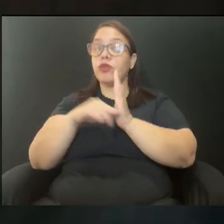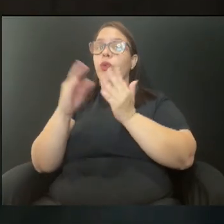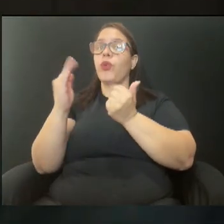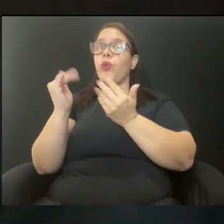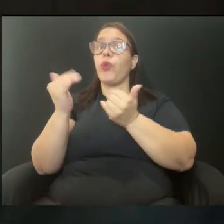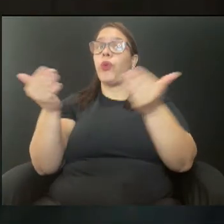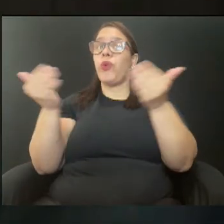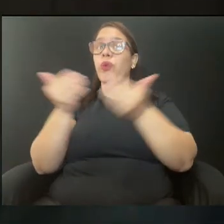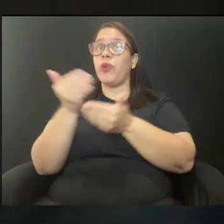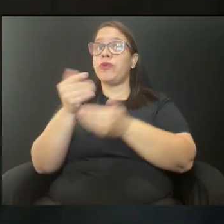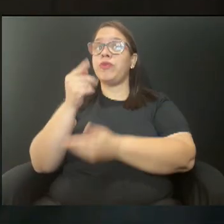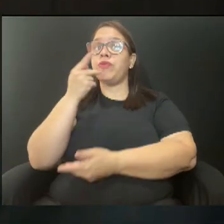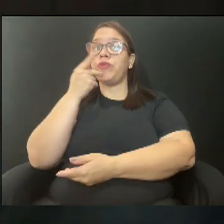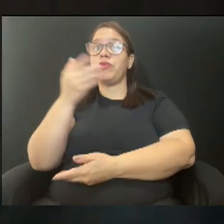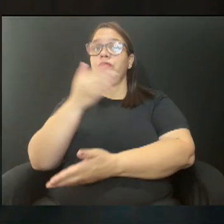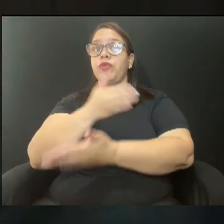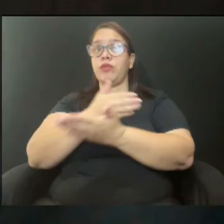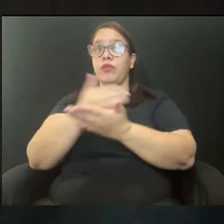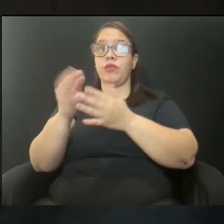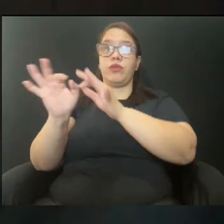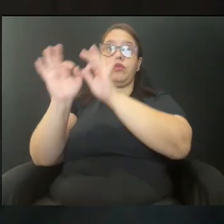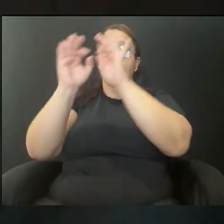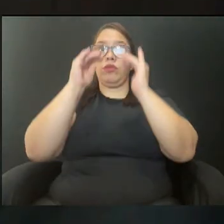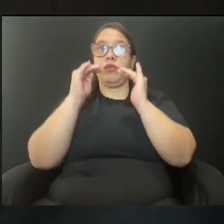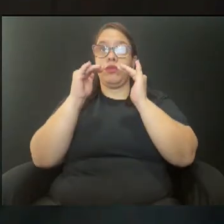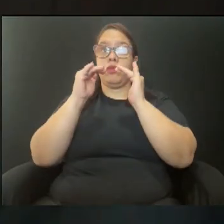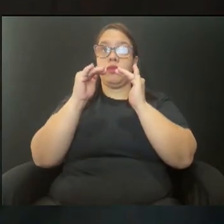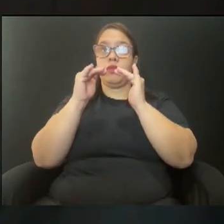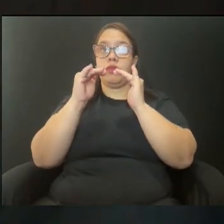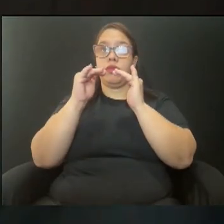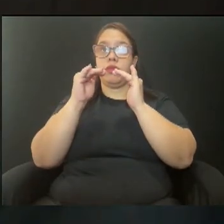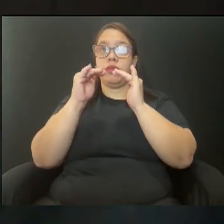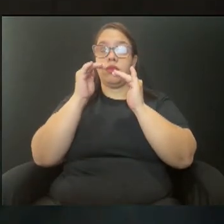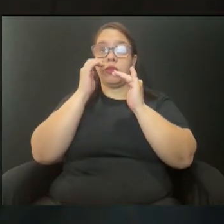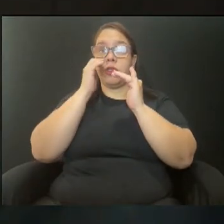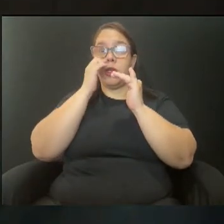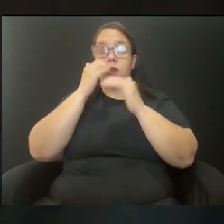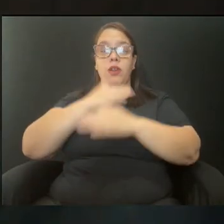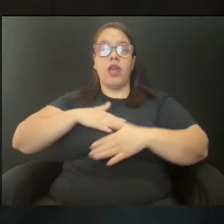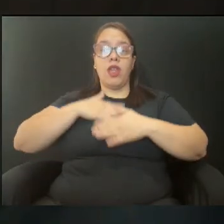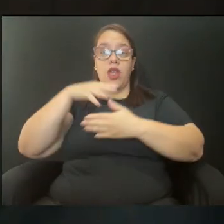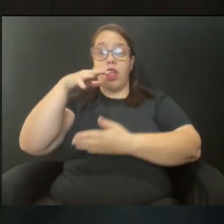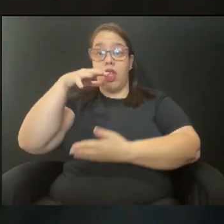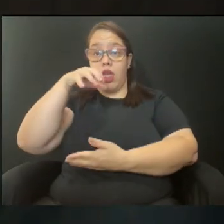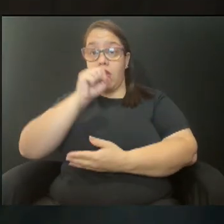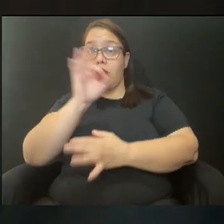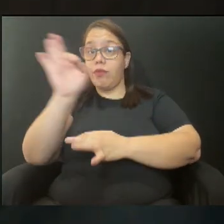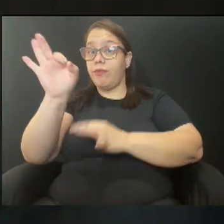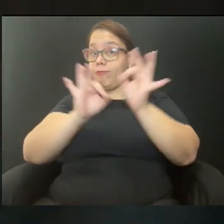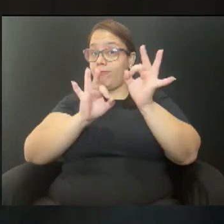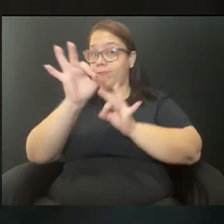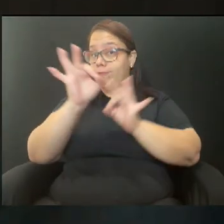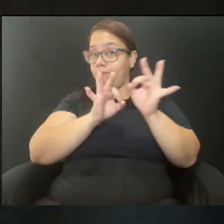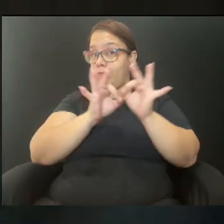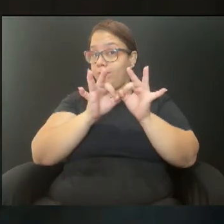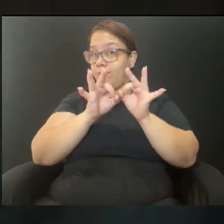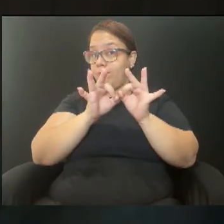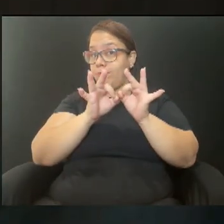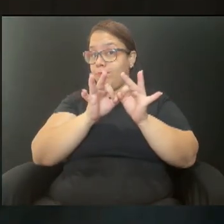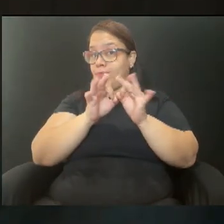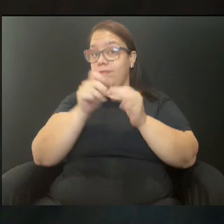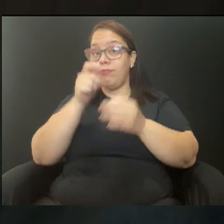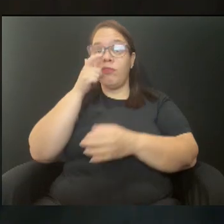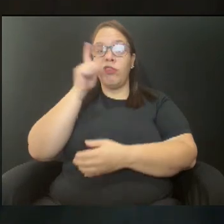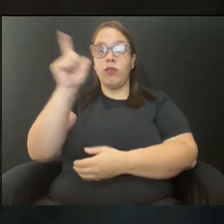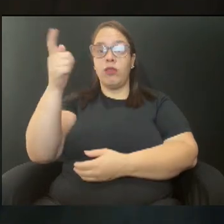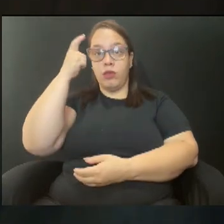lá no começo, que busca esse prazer rápido, ele está preparado? E de que forma a gente consegue pensar que